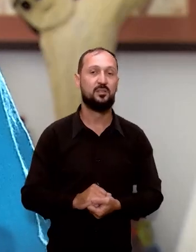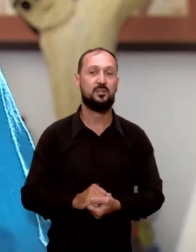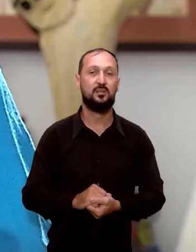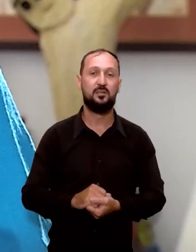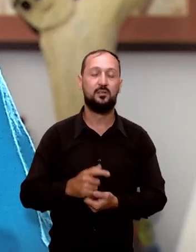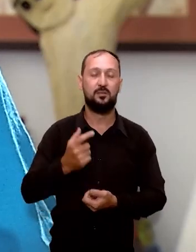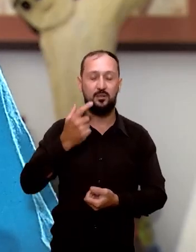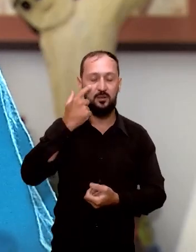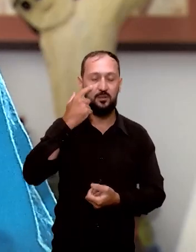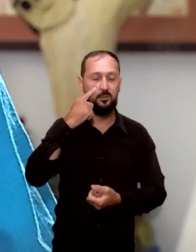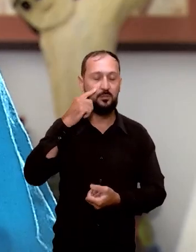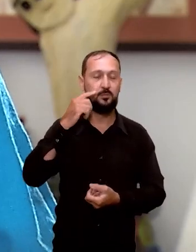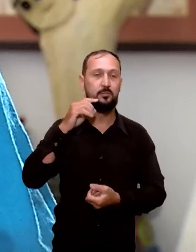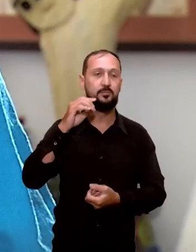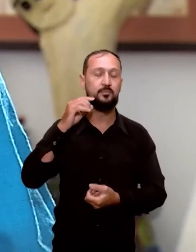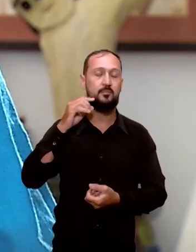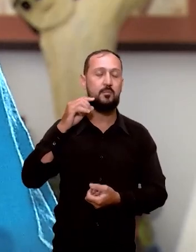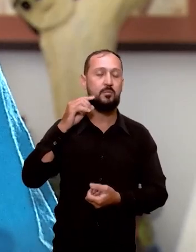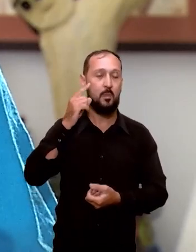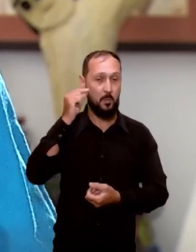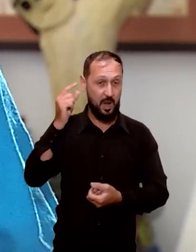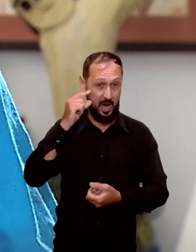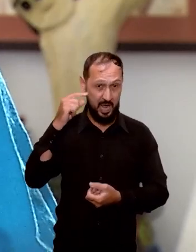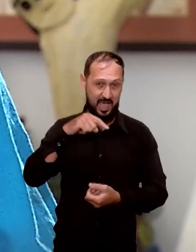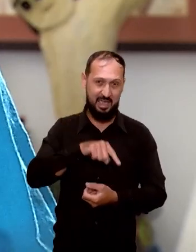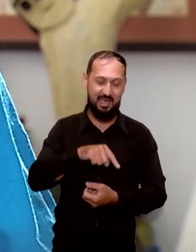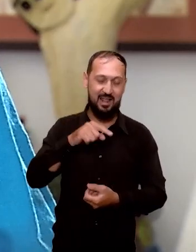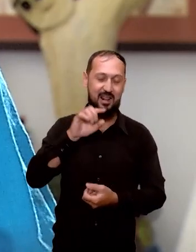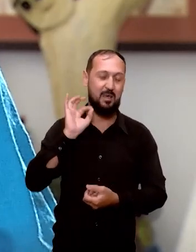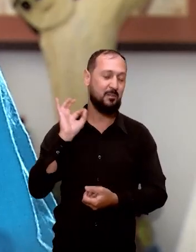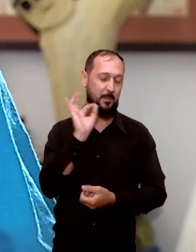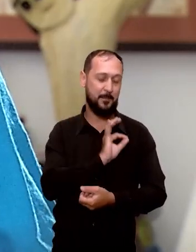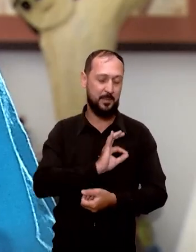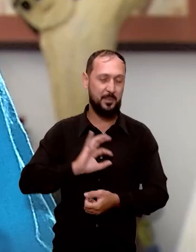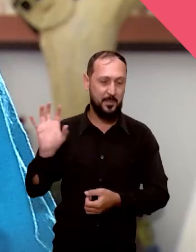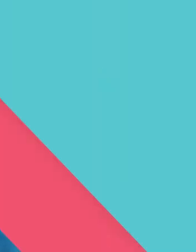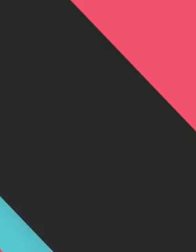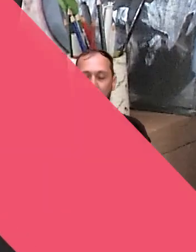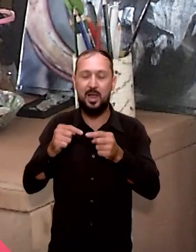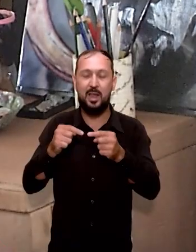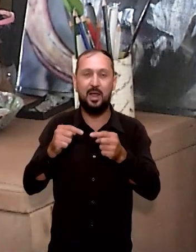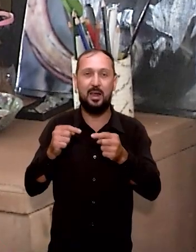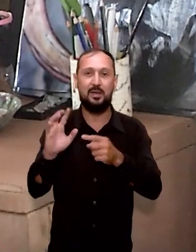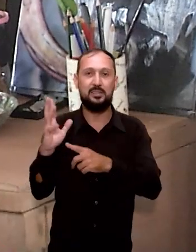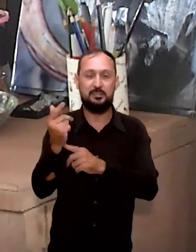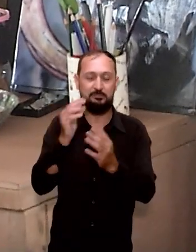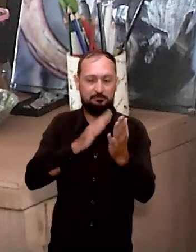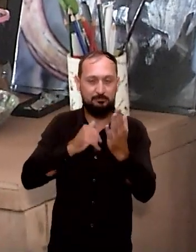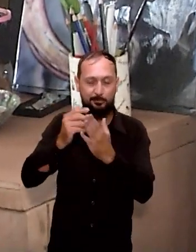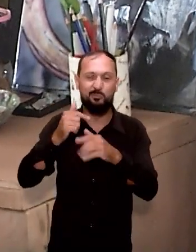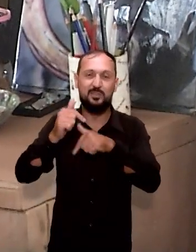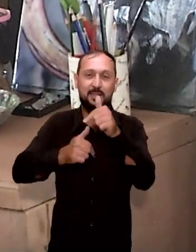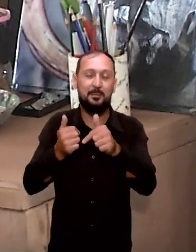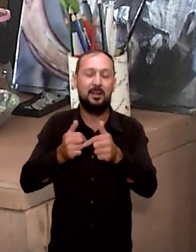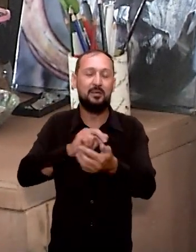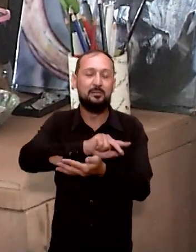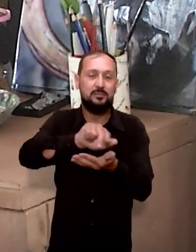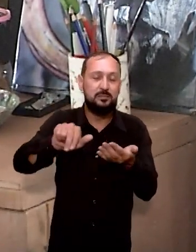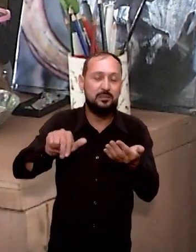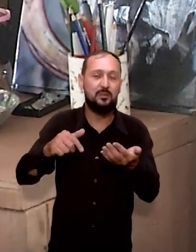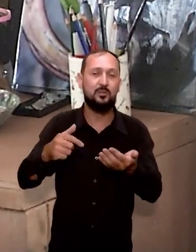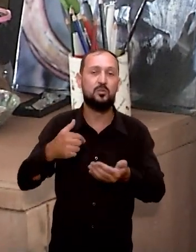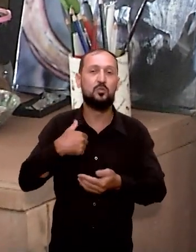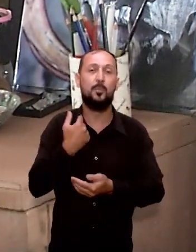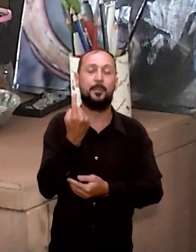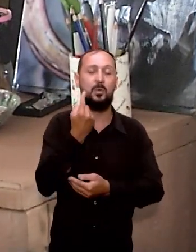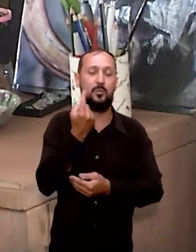né? Eu acho a onça pintada um dos animais mais bonitos que nós temos. O Múltiplo Ateliê, como o nome já